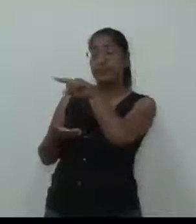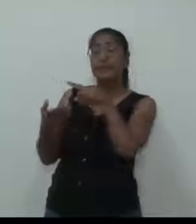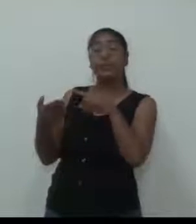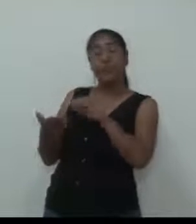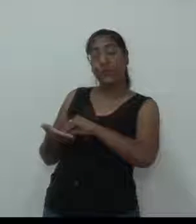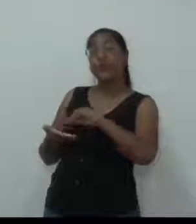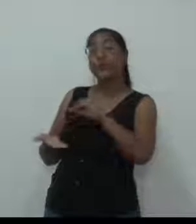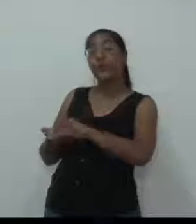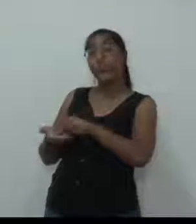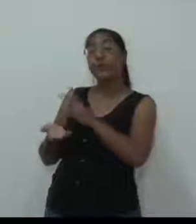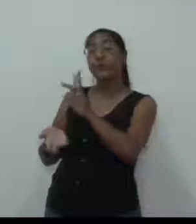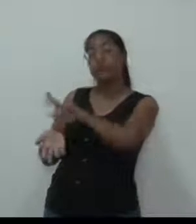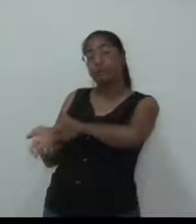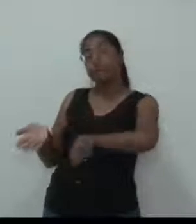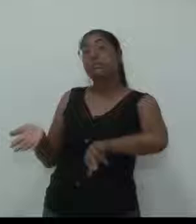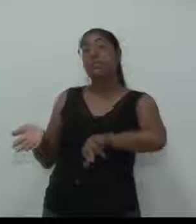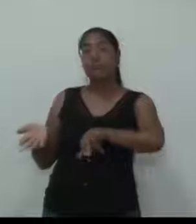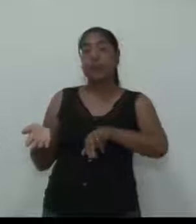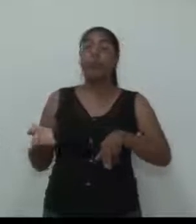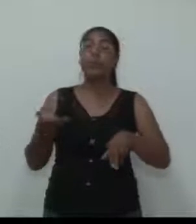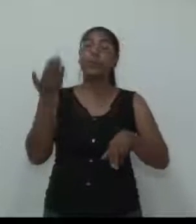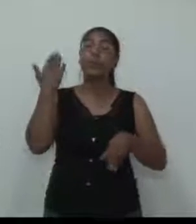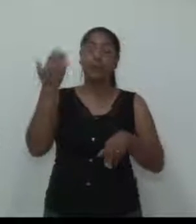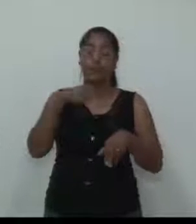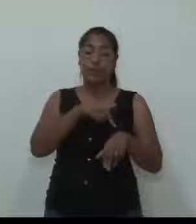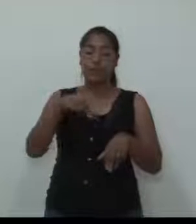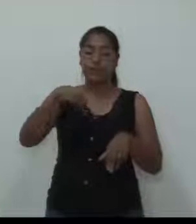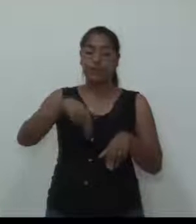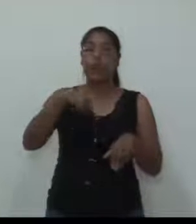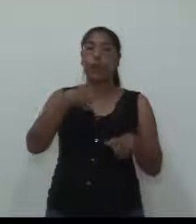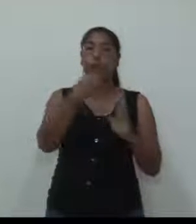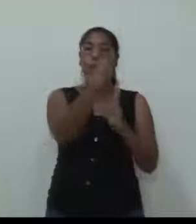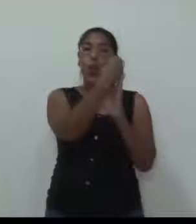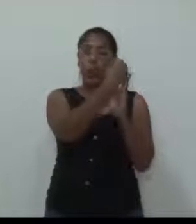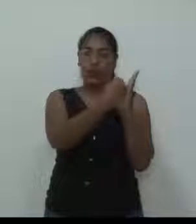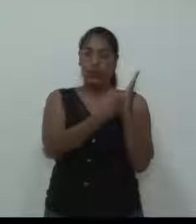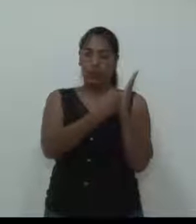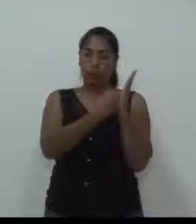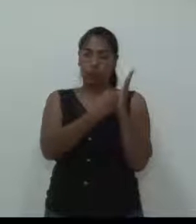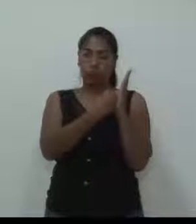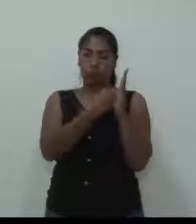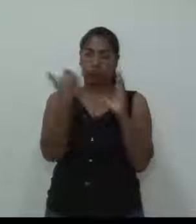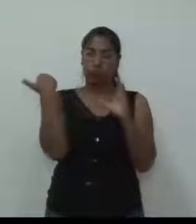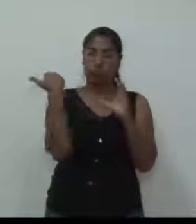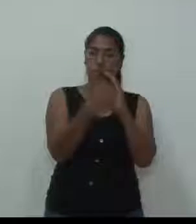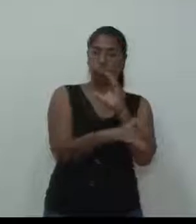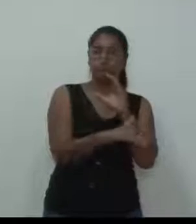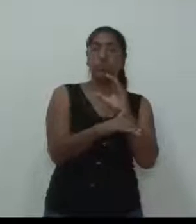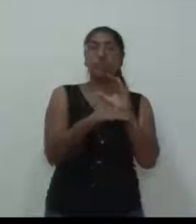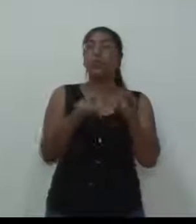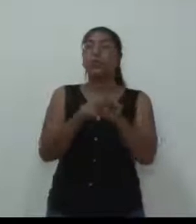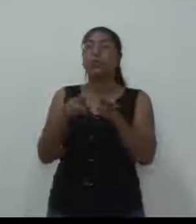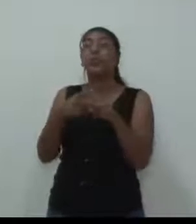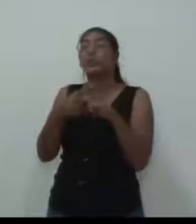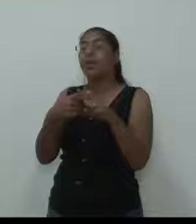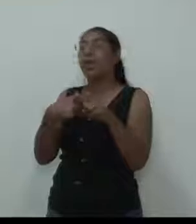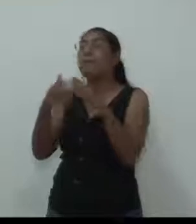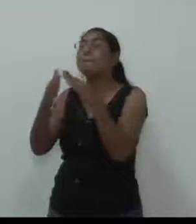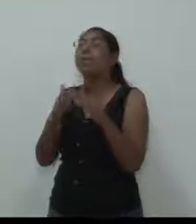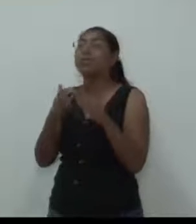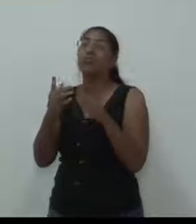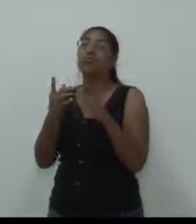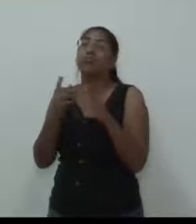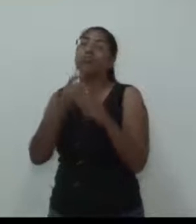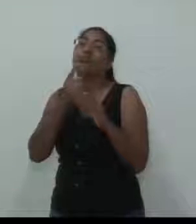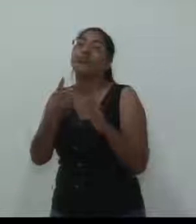encaminhei através de ofício, porque a gente não tem mais tempo, eu acho, através de requerimento. Eu espero que falei até com o Juliano, na